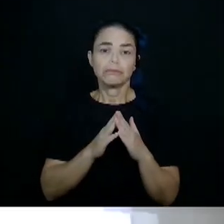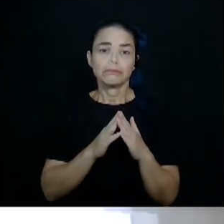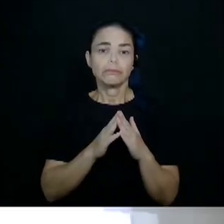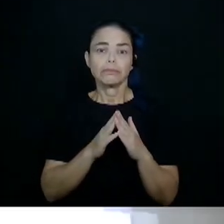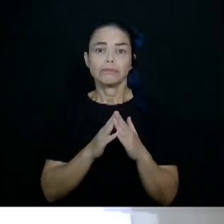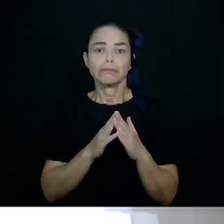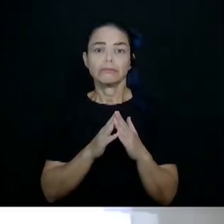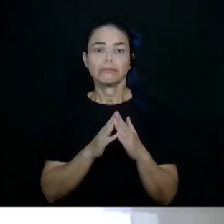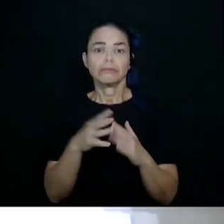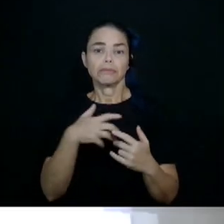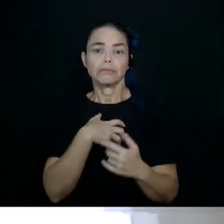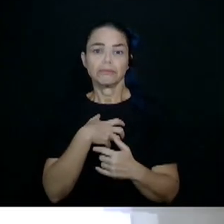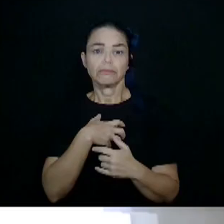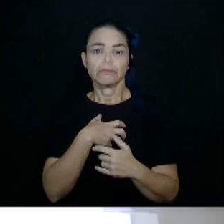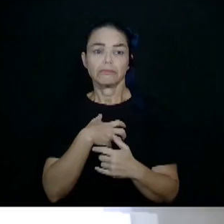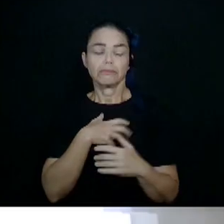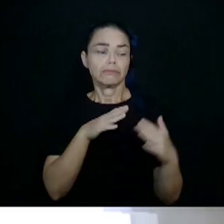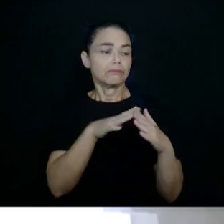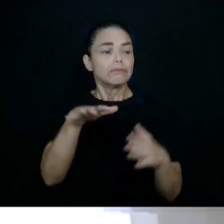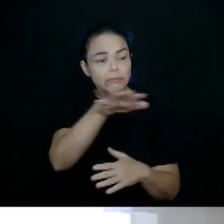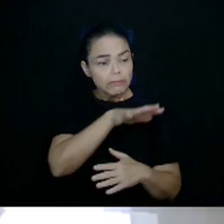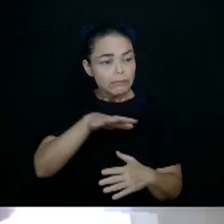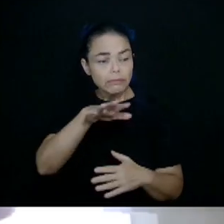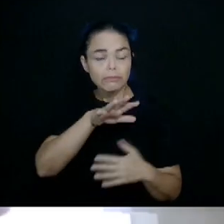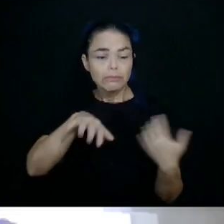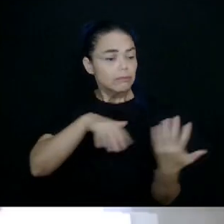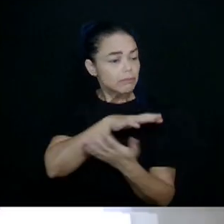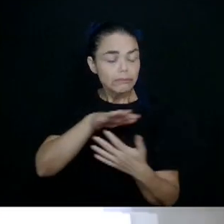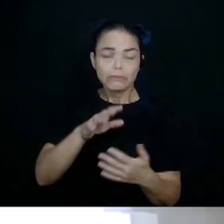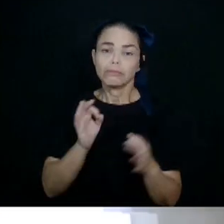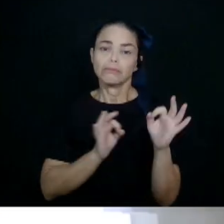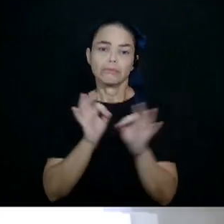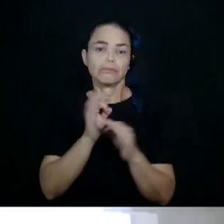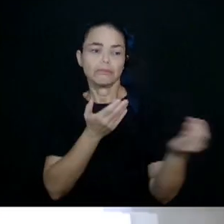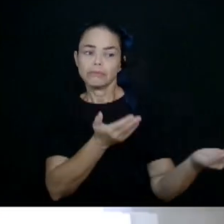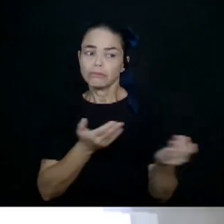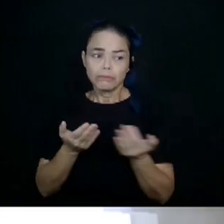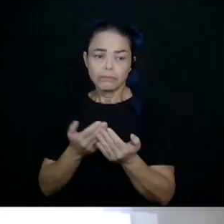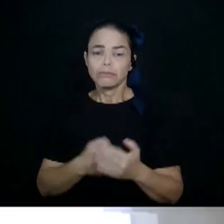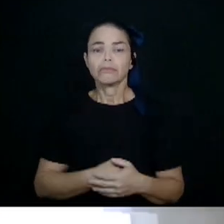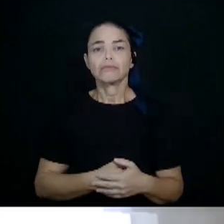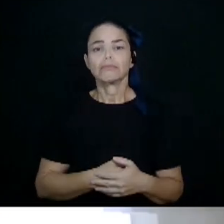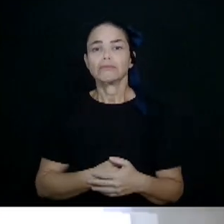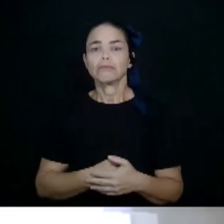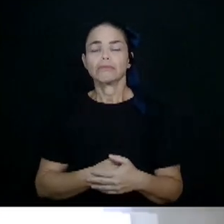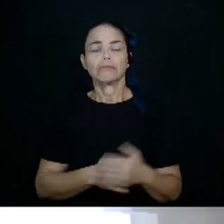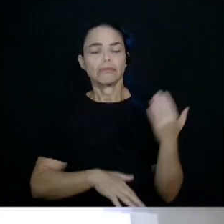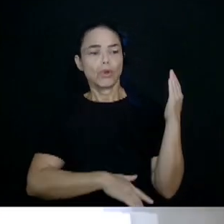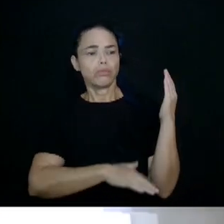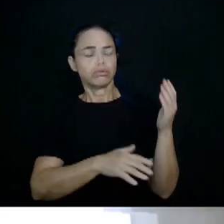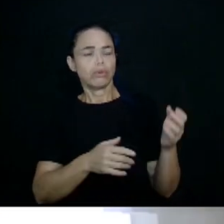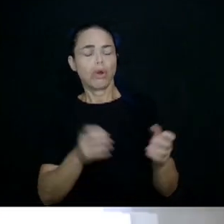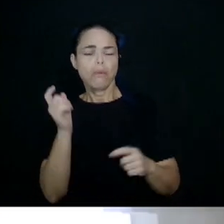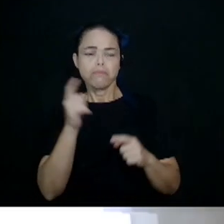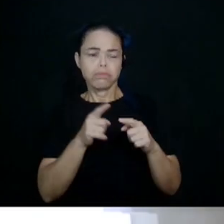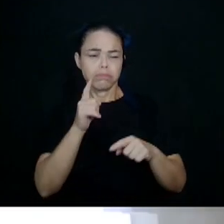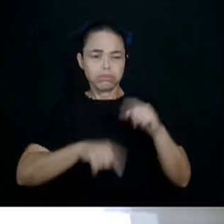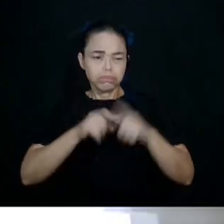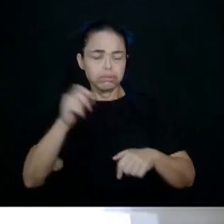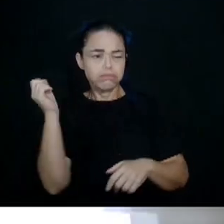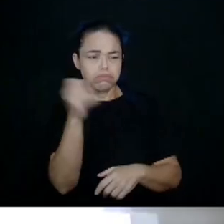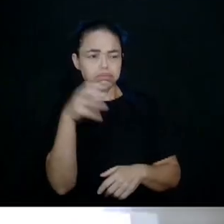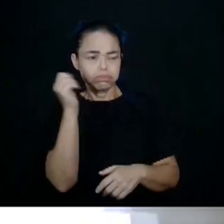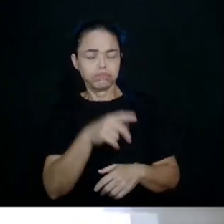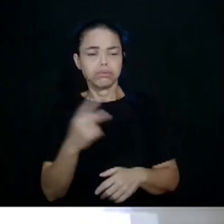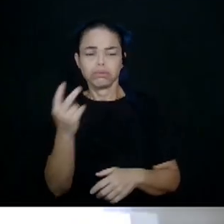consegue compreender que aquele ambiente não está preparado para receber pessoas, né? Existe um acúmulo de objetos, né? Desde coisas de valor